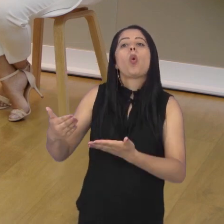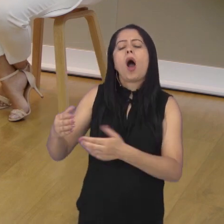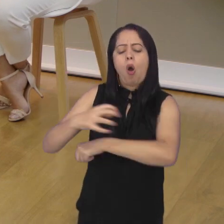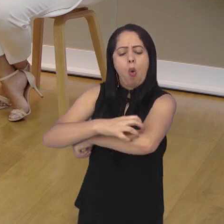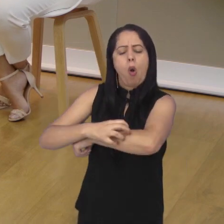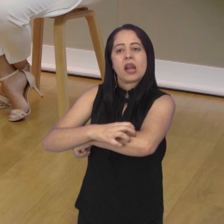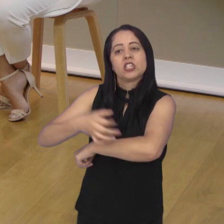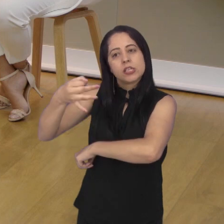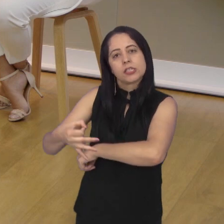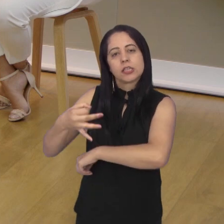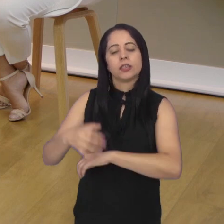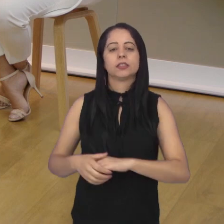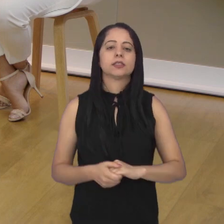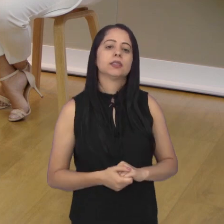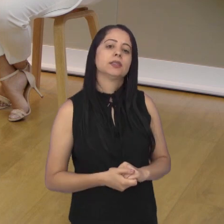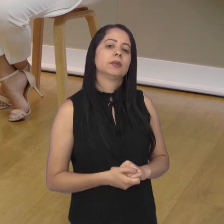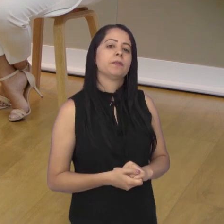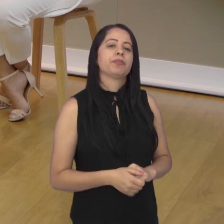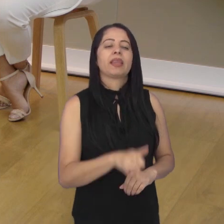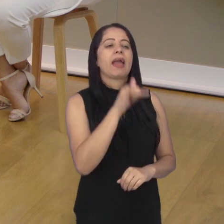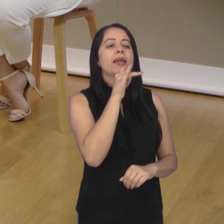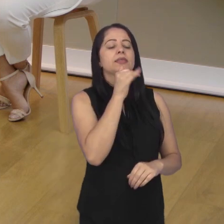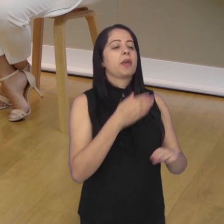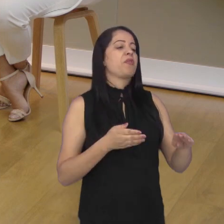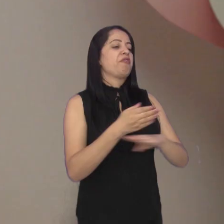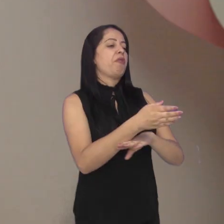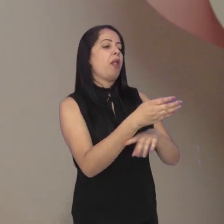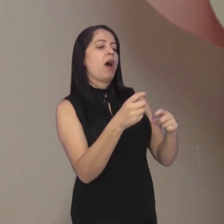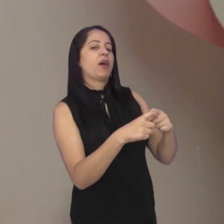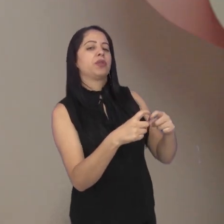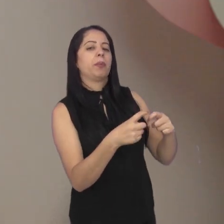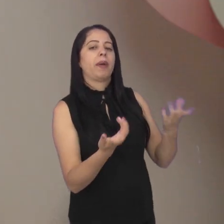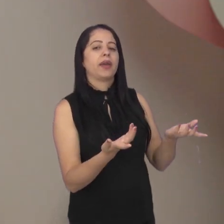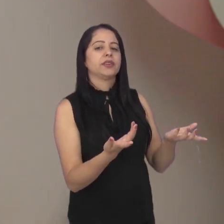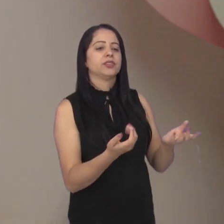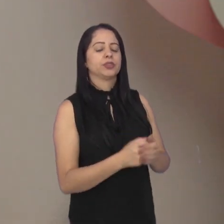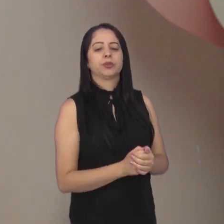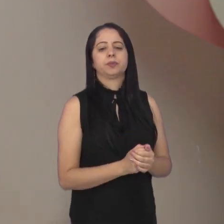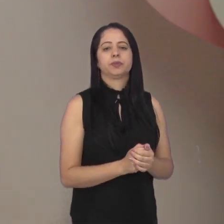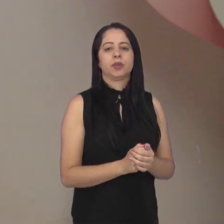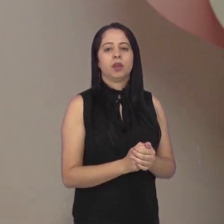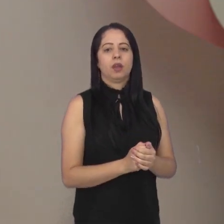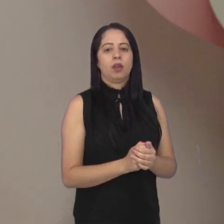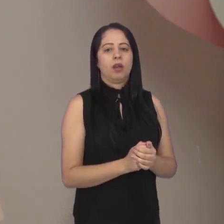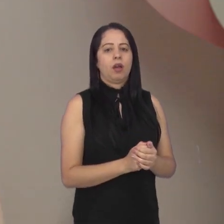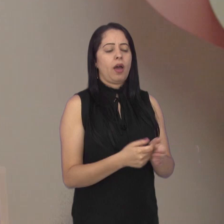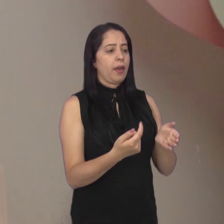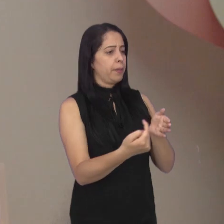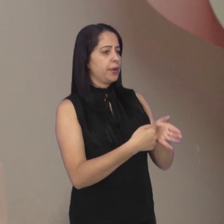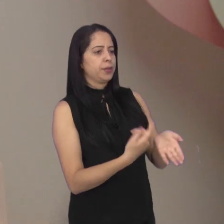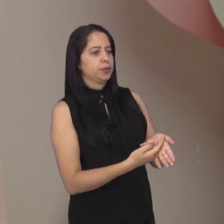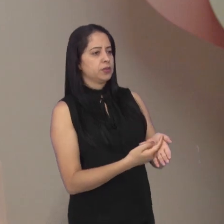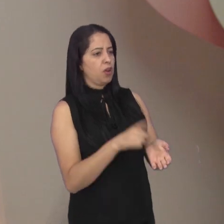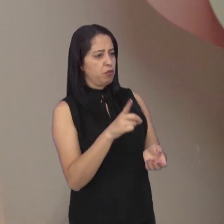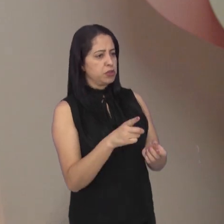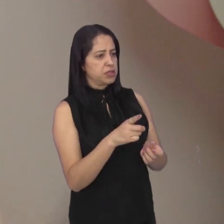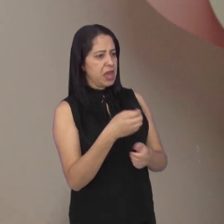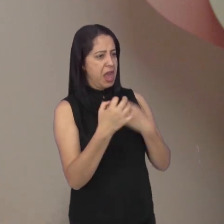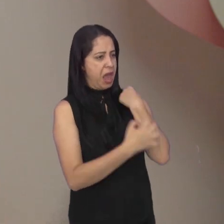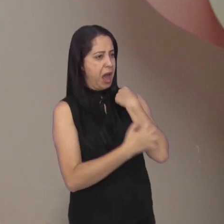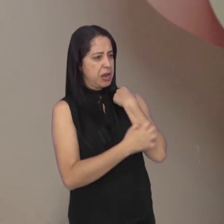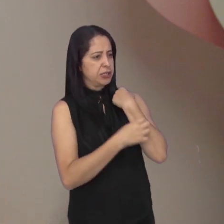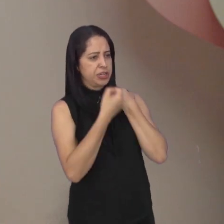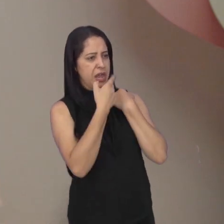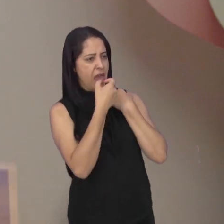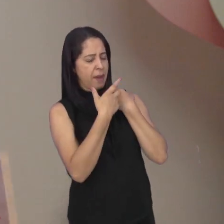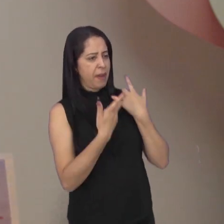comer. Doutora, e é muito comum quando a gente vai, sei lá, de repente no médico, a pessoa pergunta assim, você tem alergia a algum tipo de medicamento? Meu Deus, como que a